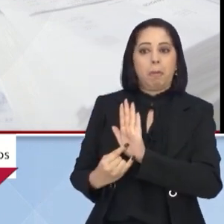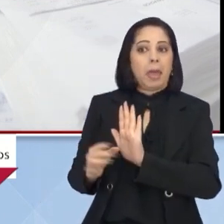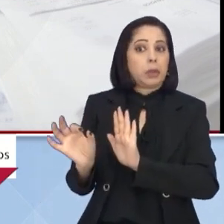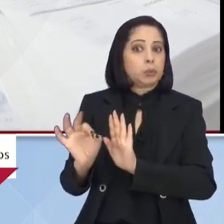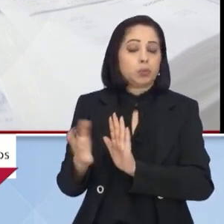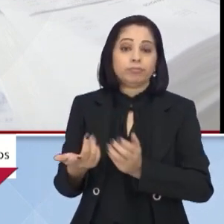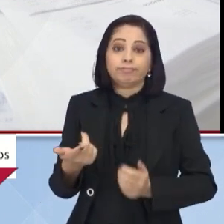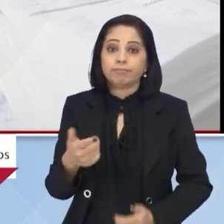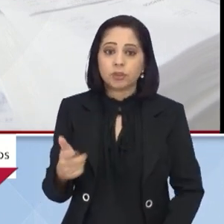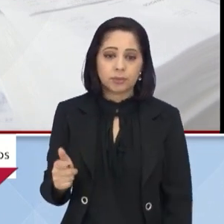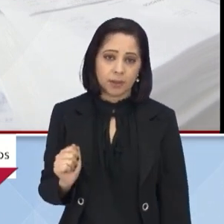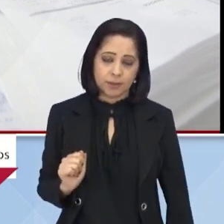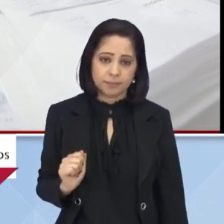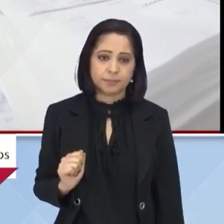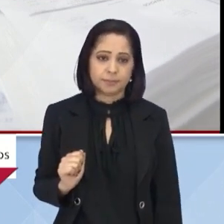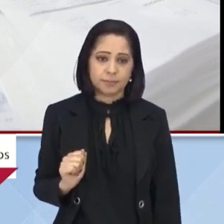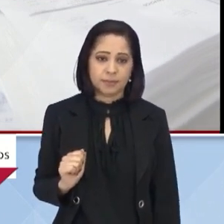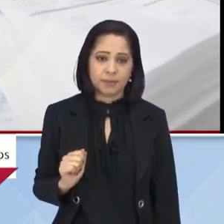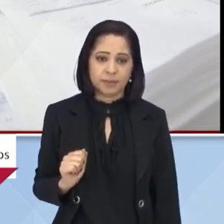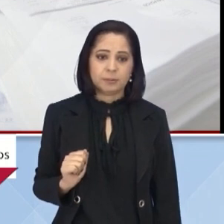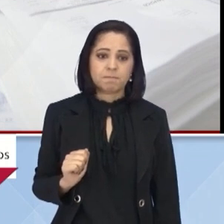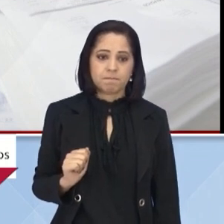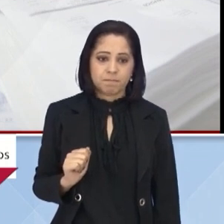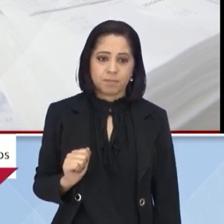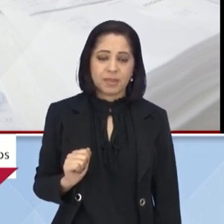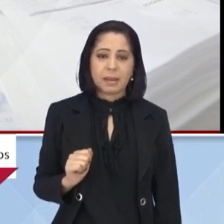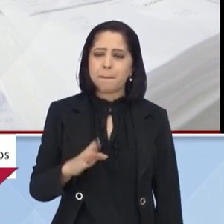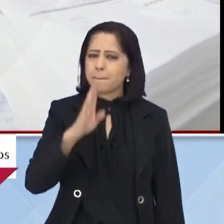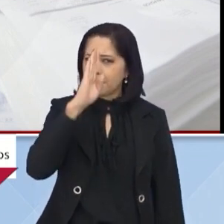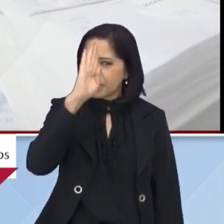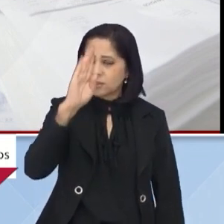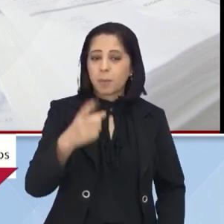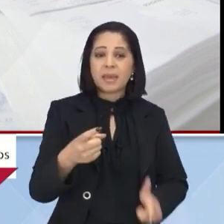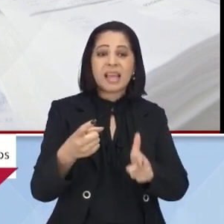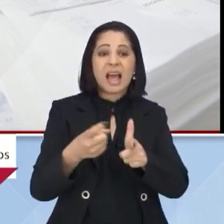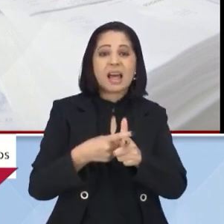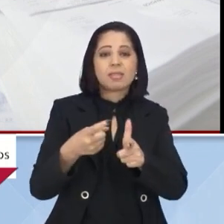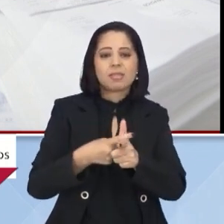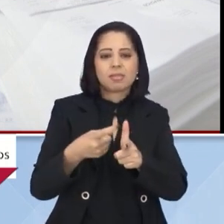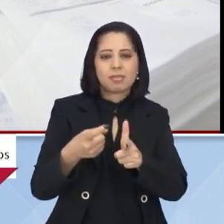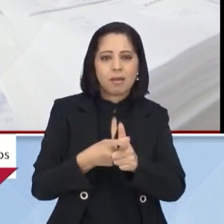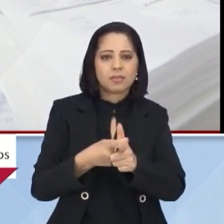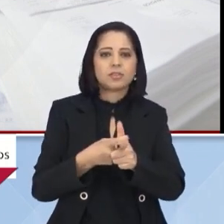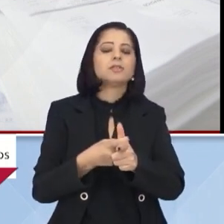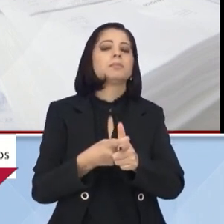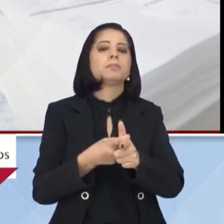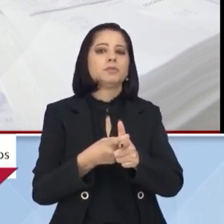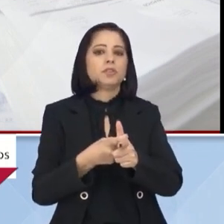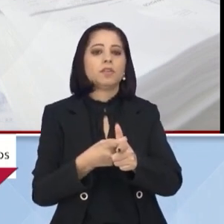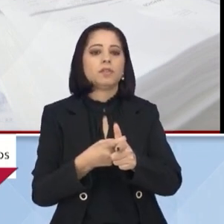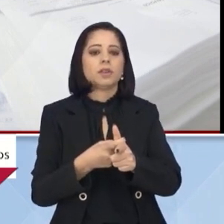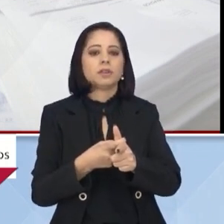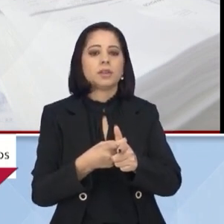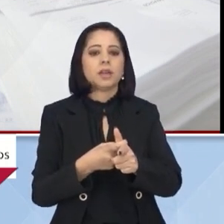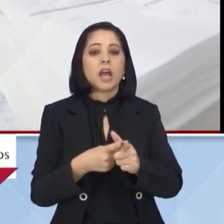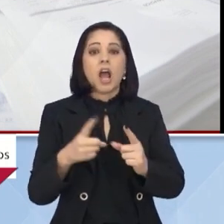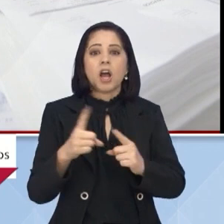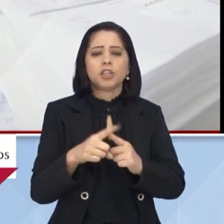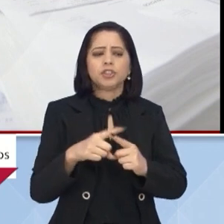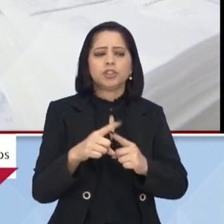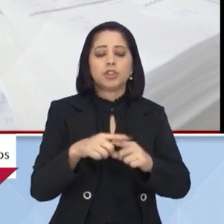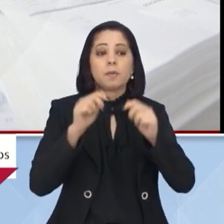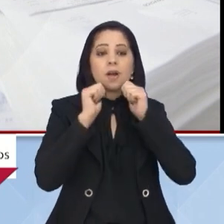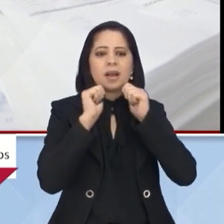Principalmente quando nós estamos falando de despesas relacionadas a consultorias e assessorias nos causa muito